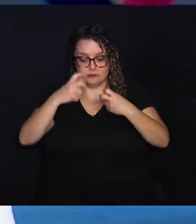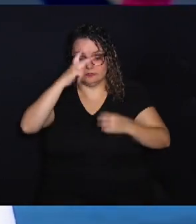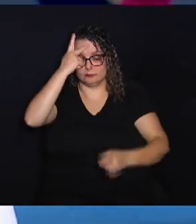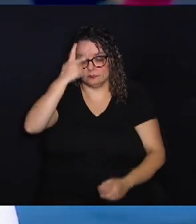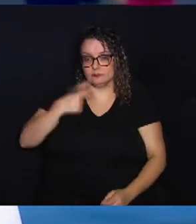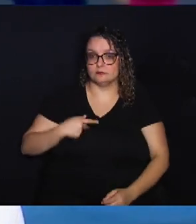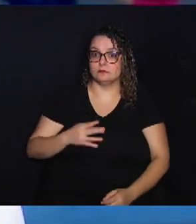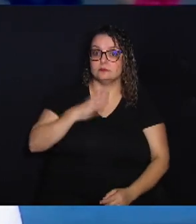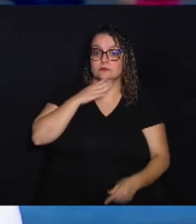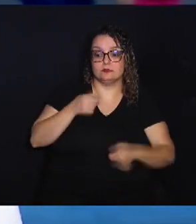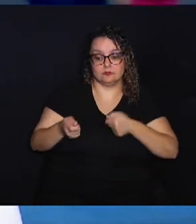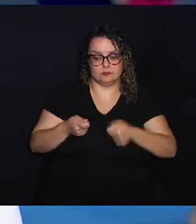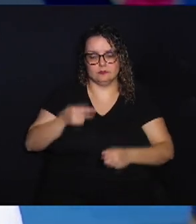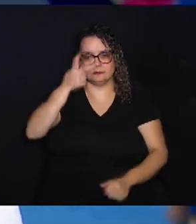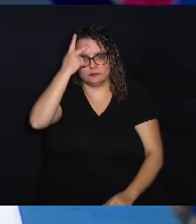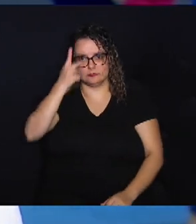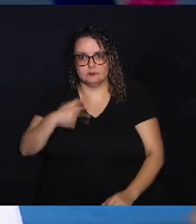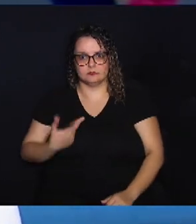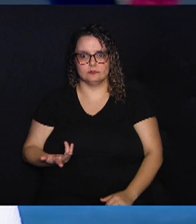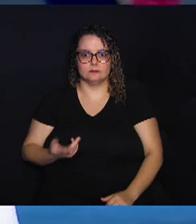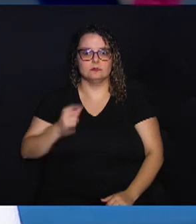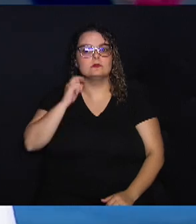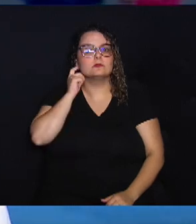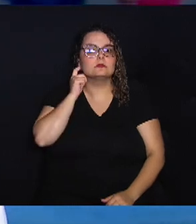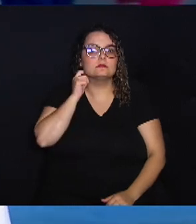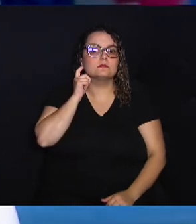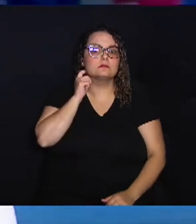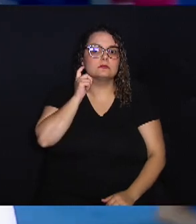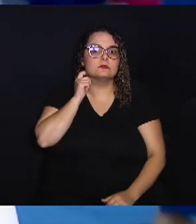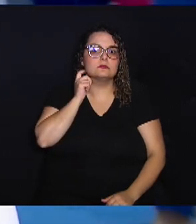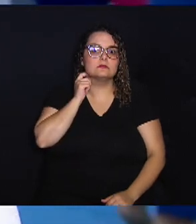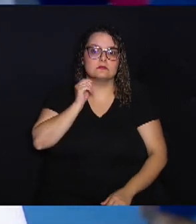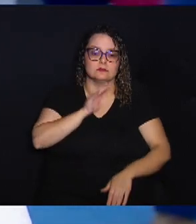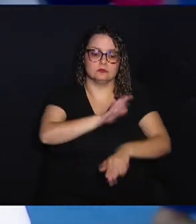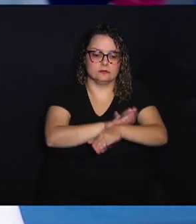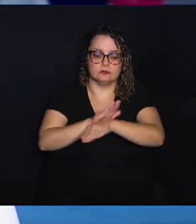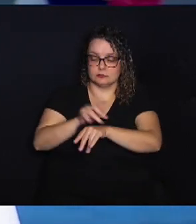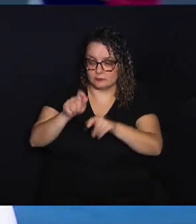do autocontrole. E essa questão também de ajudar o